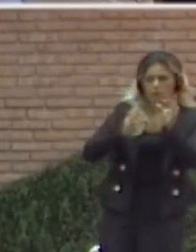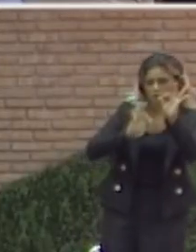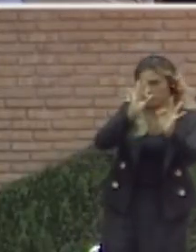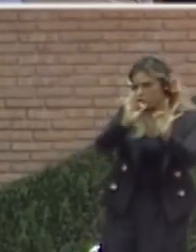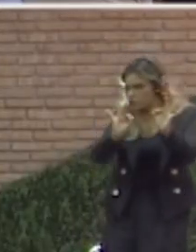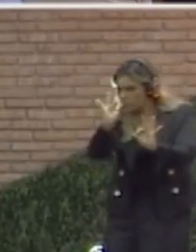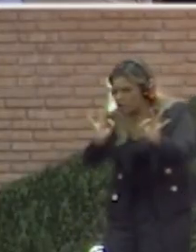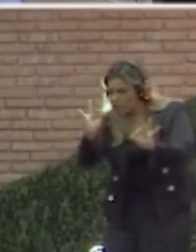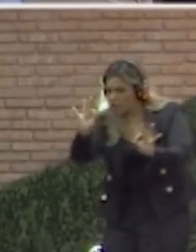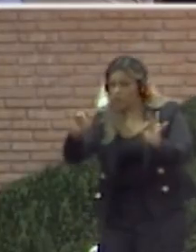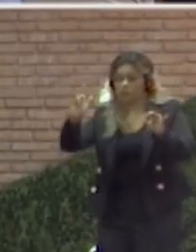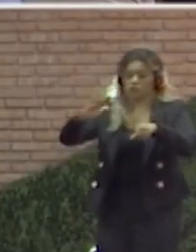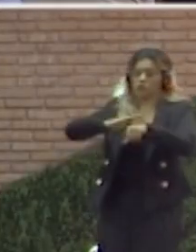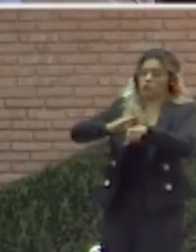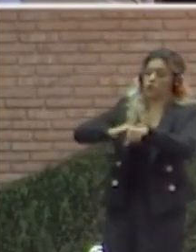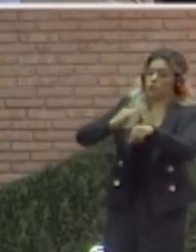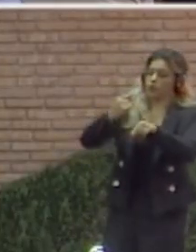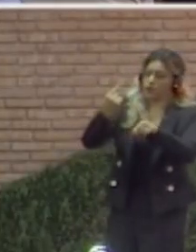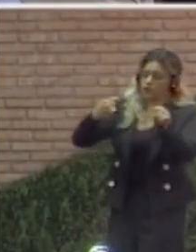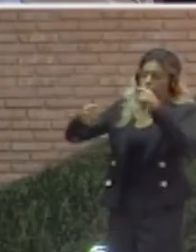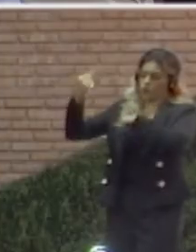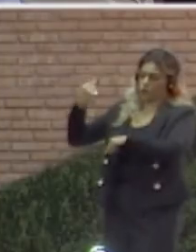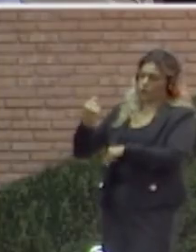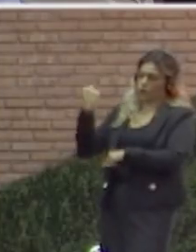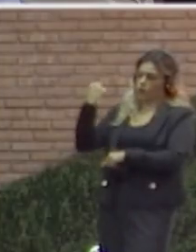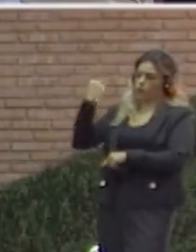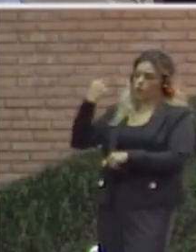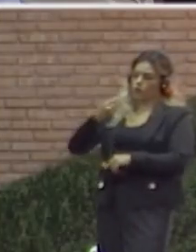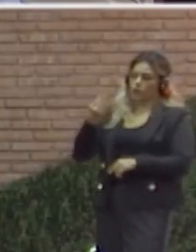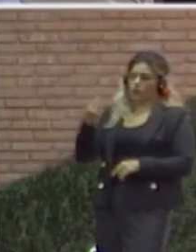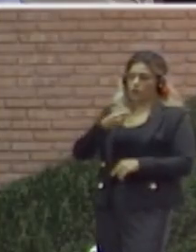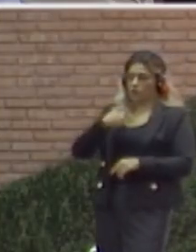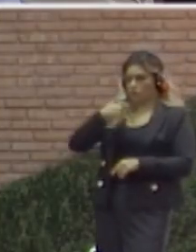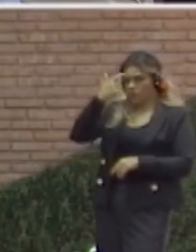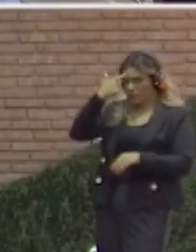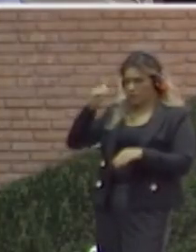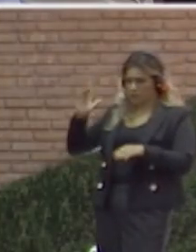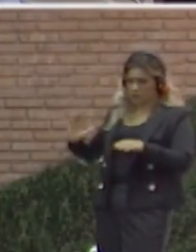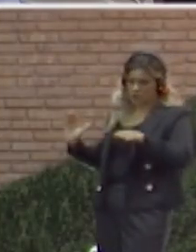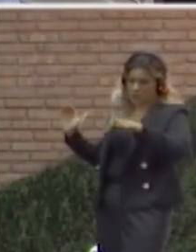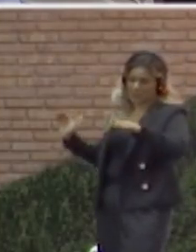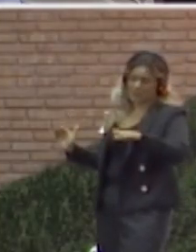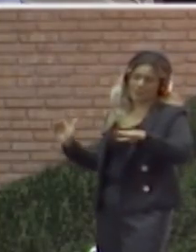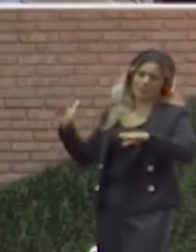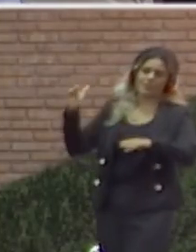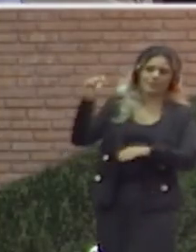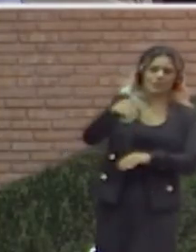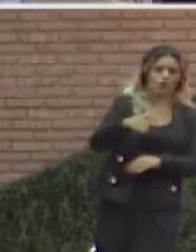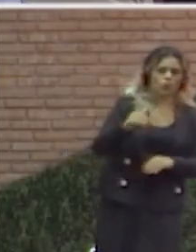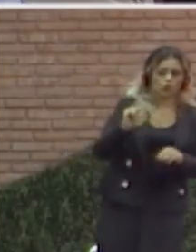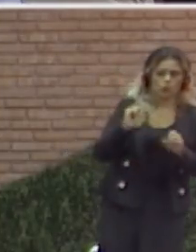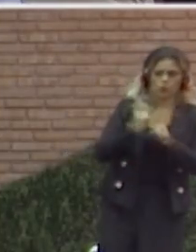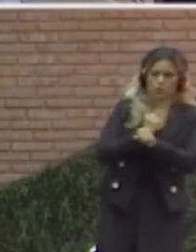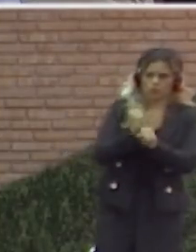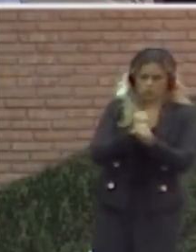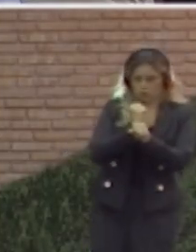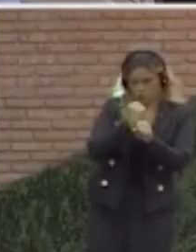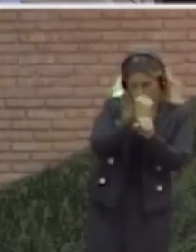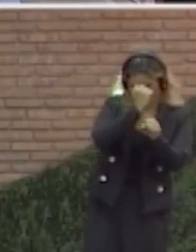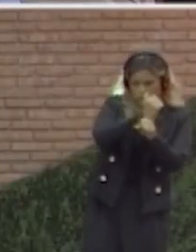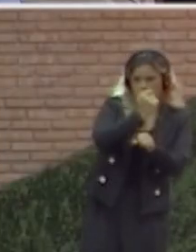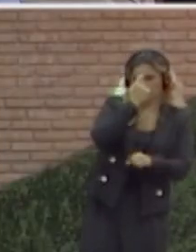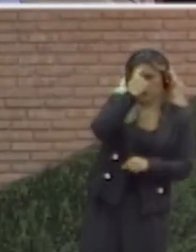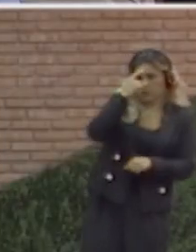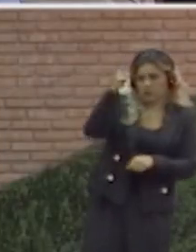desde daquela época, no sentido de dar esse salto na construção civil